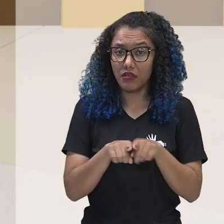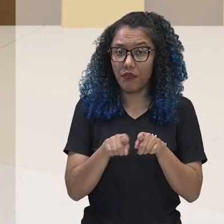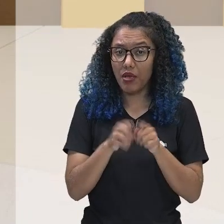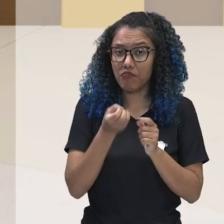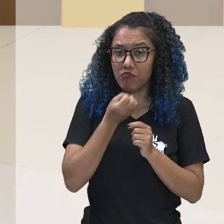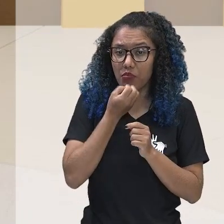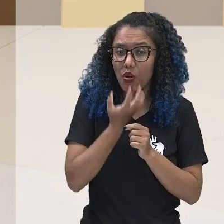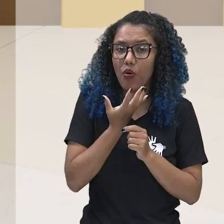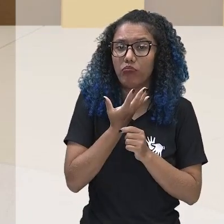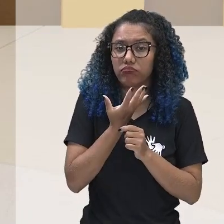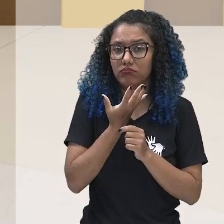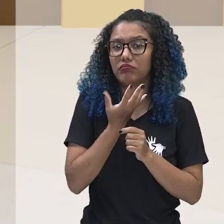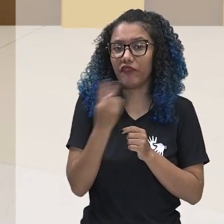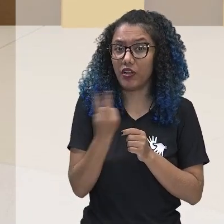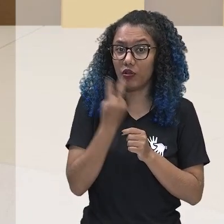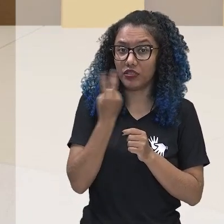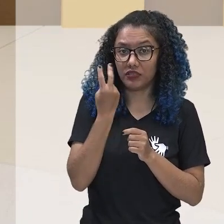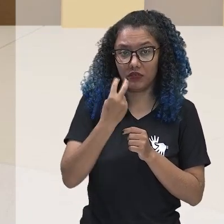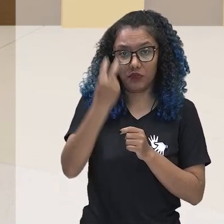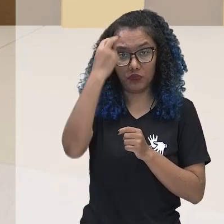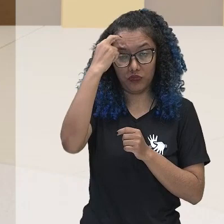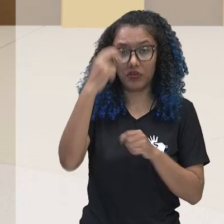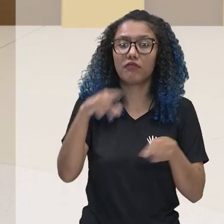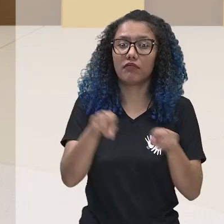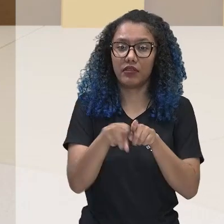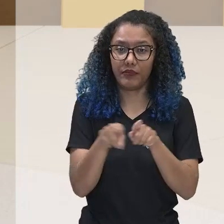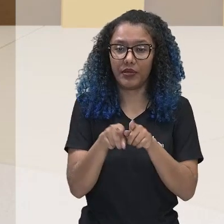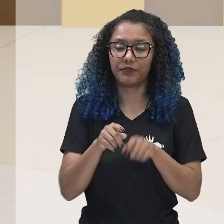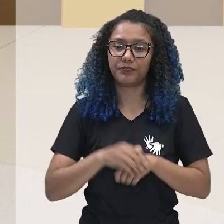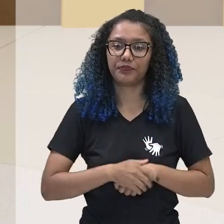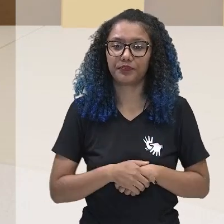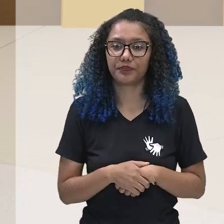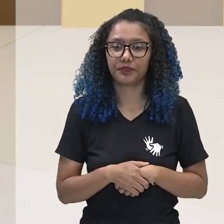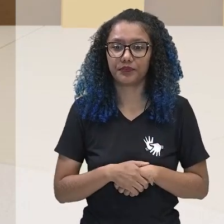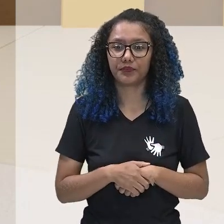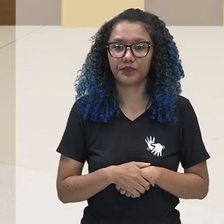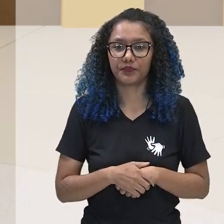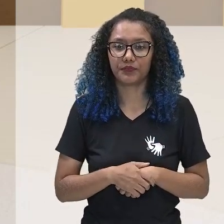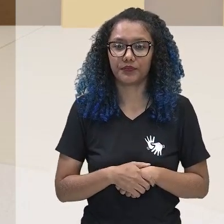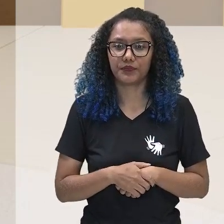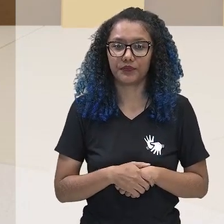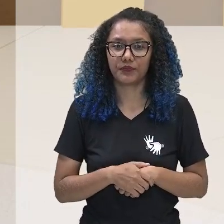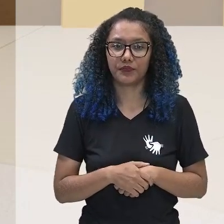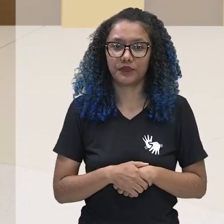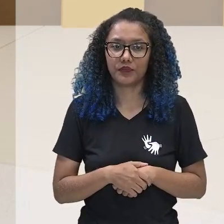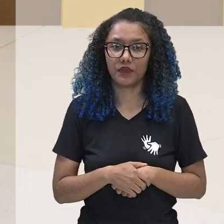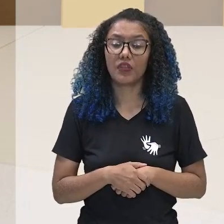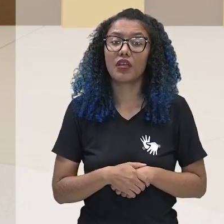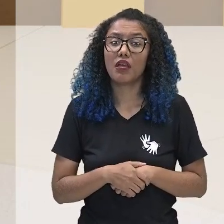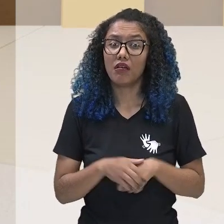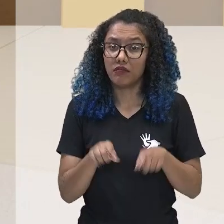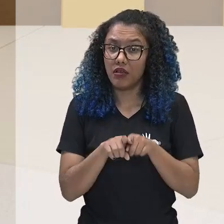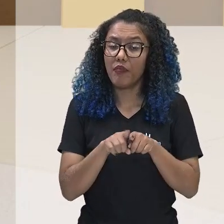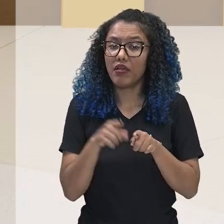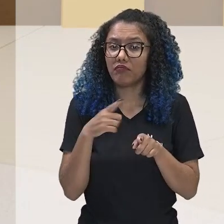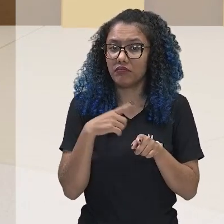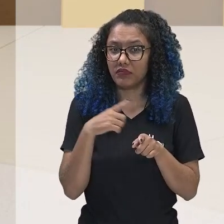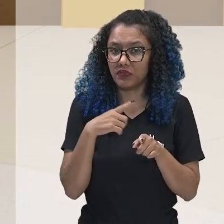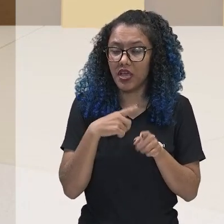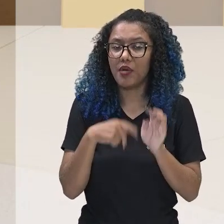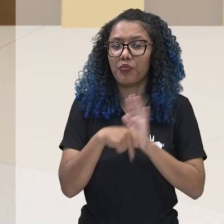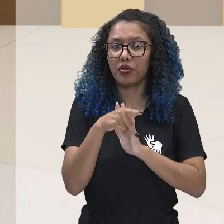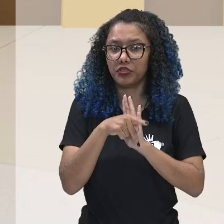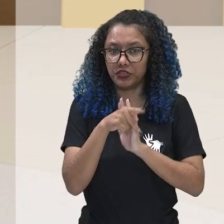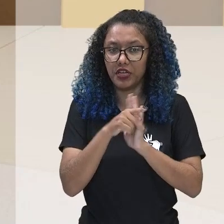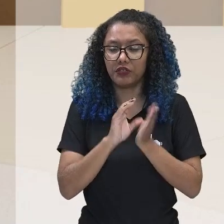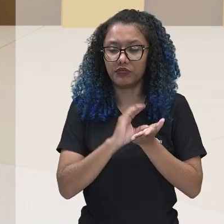cultura, né? Isso aí a gente vai ter também alguns incentivos financeiros voltados para essa cultura, uma vez que